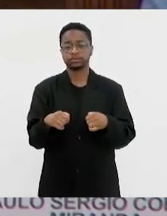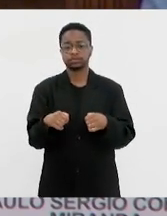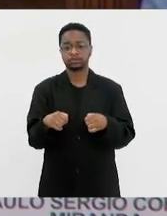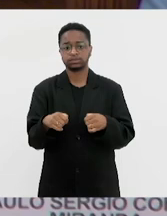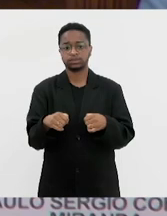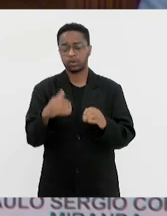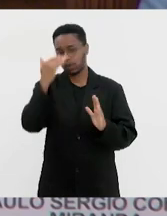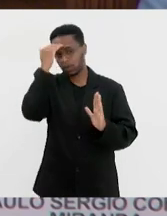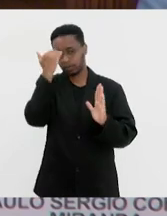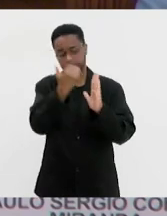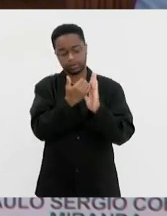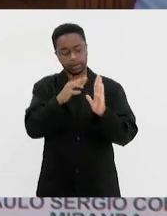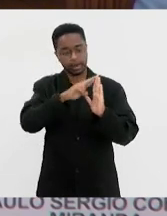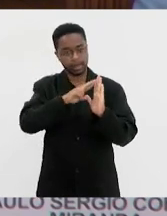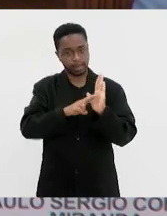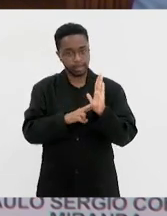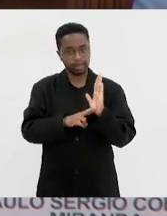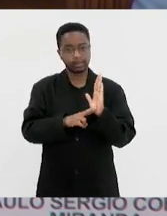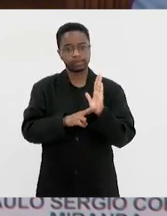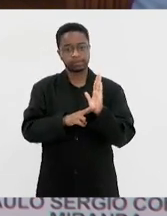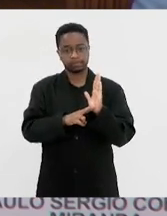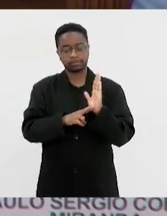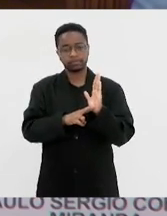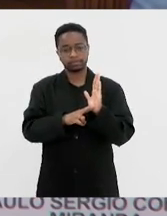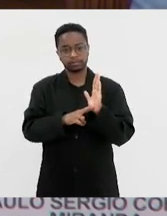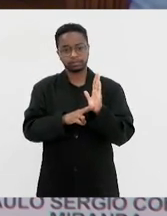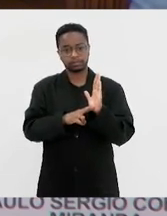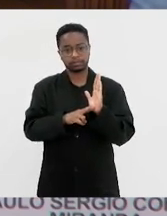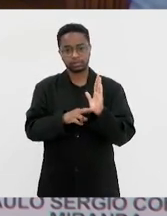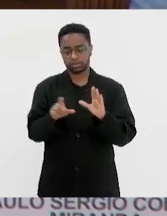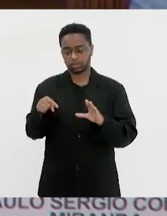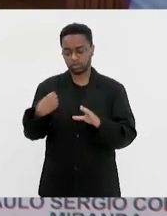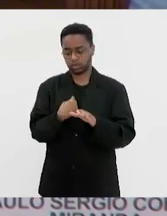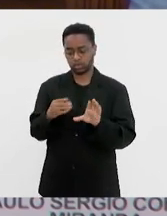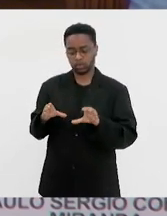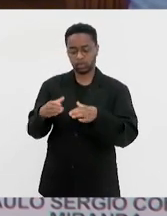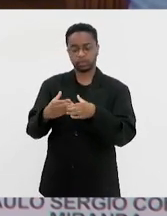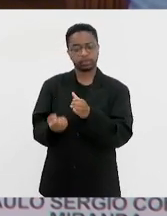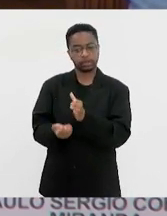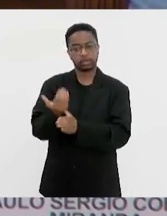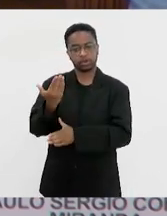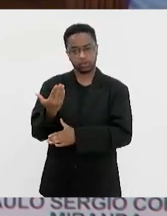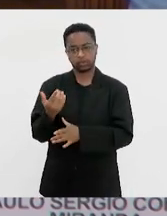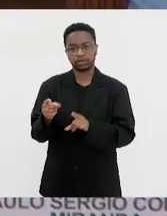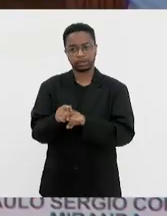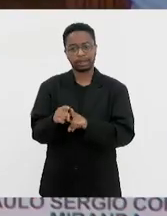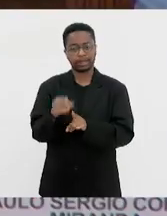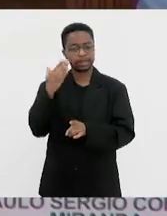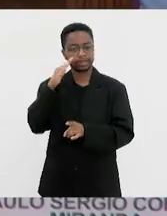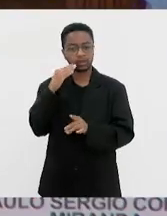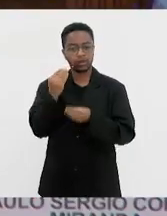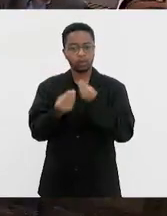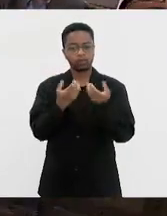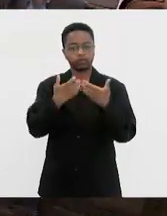as regras estabelecidas, iniciadas por Paixão e tudo que o nosso grupo determina e entende como política pública